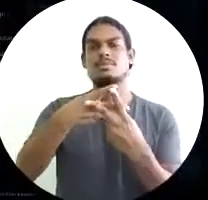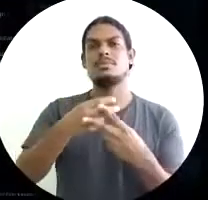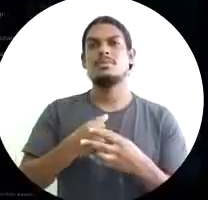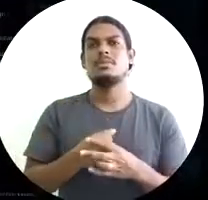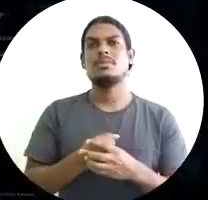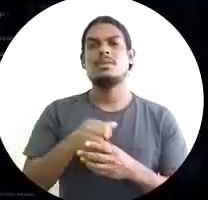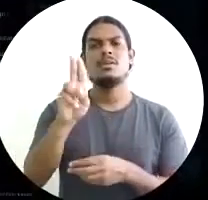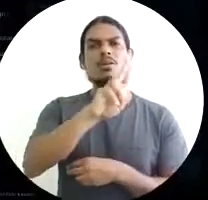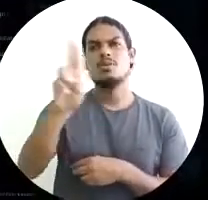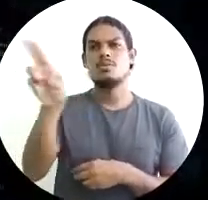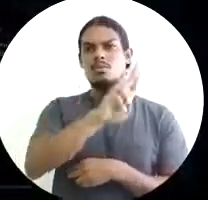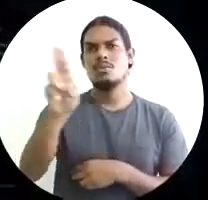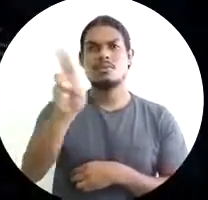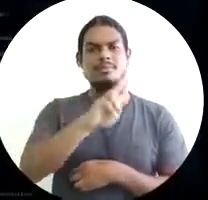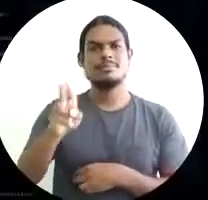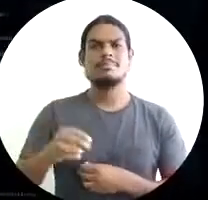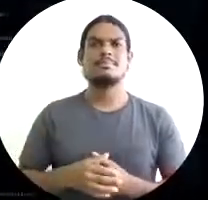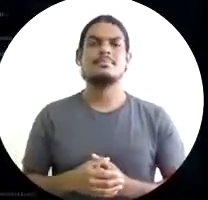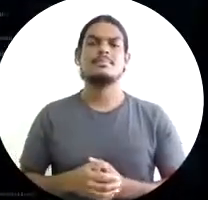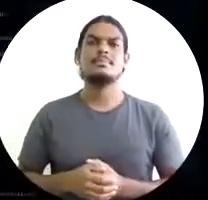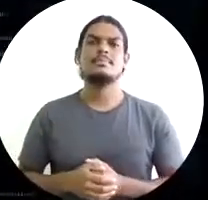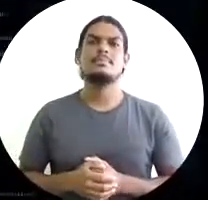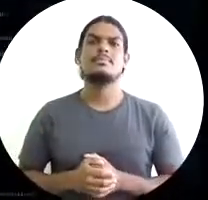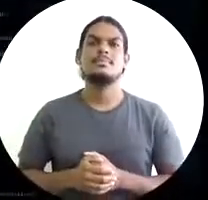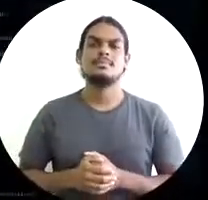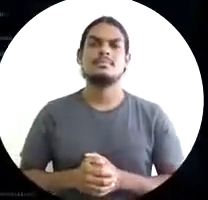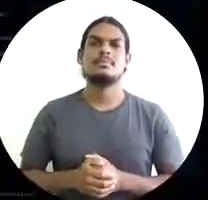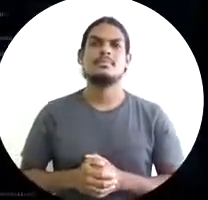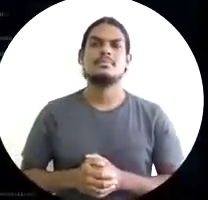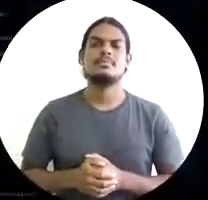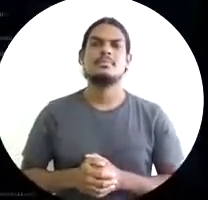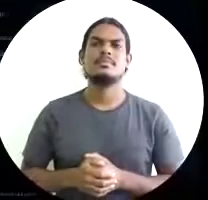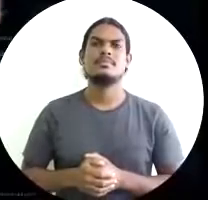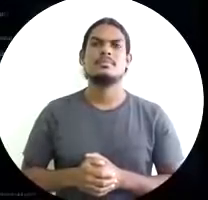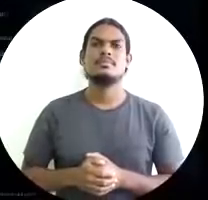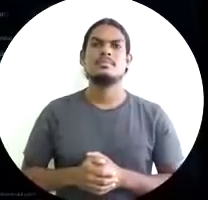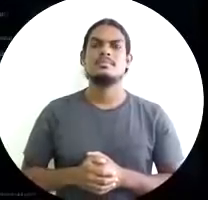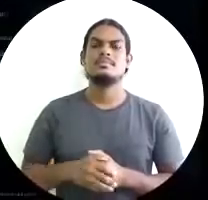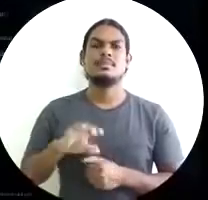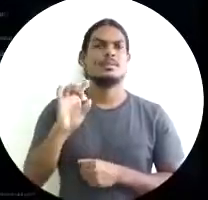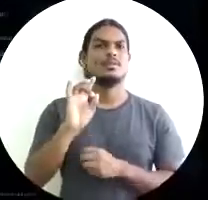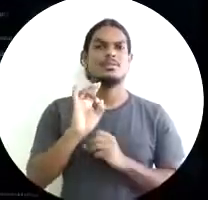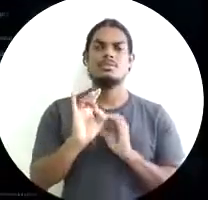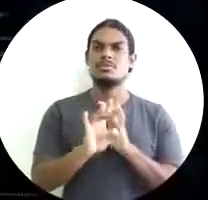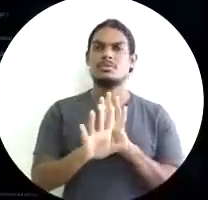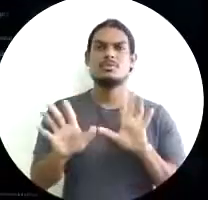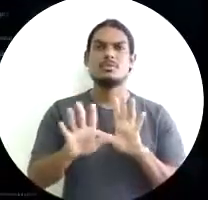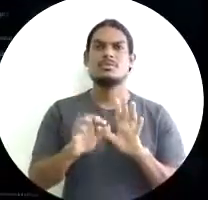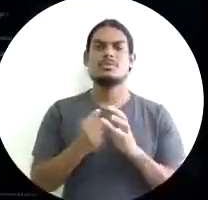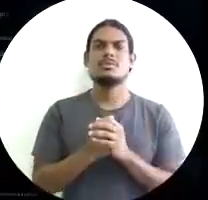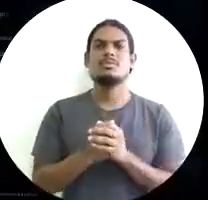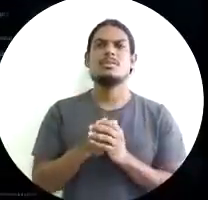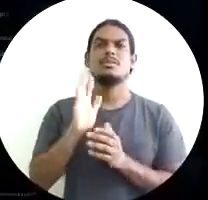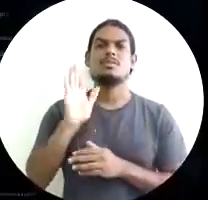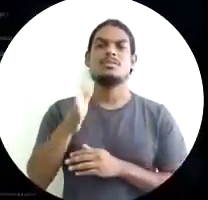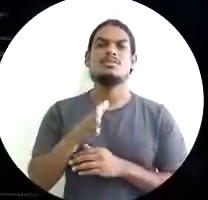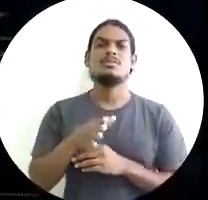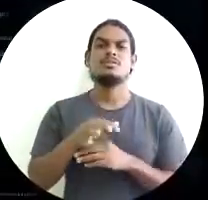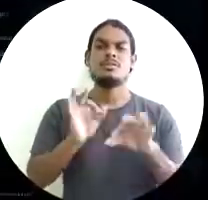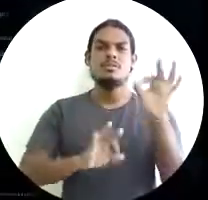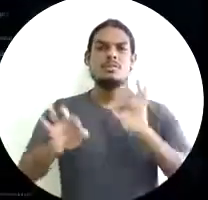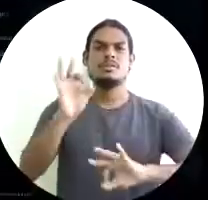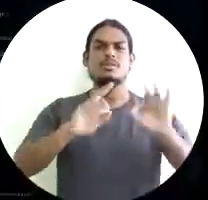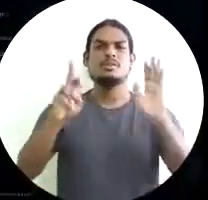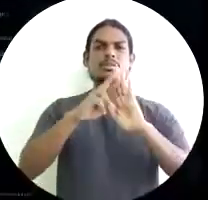hashtag, o nome do identificador, que a gente usou no documento HTML. Pronto, aí a gente define as regras de exibição